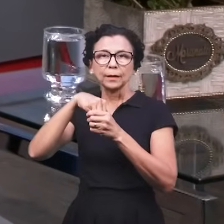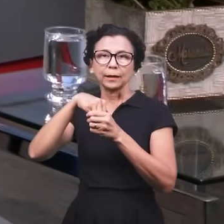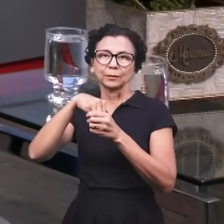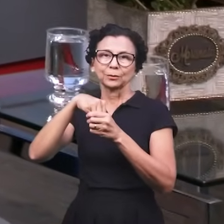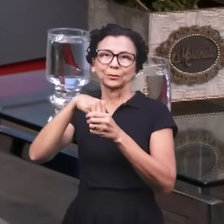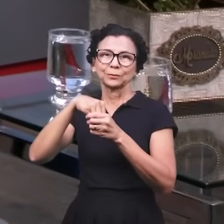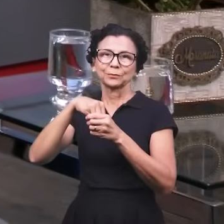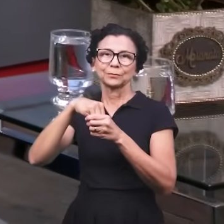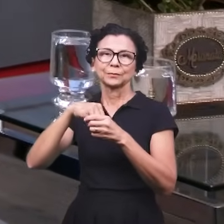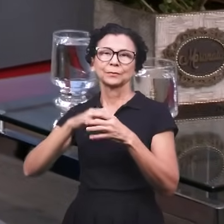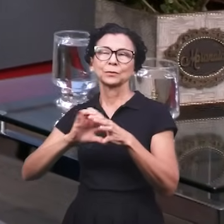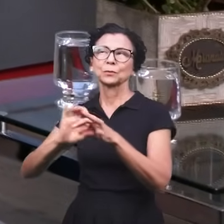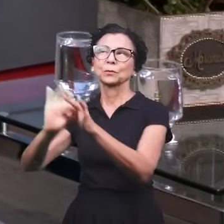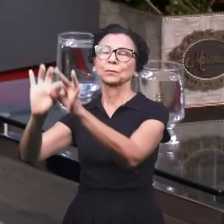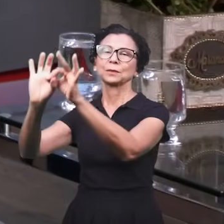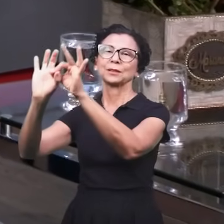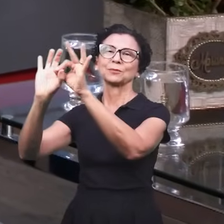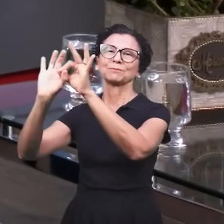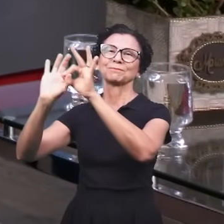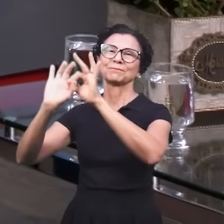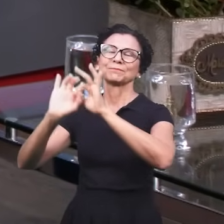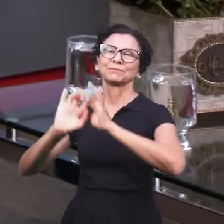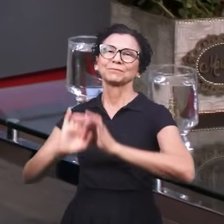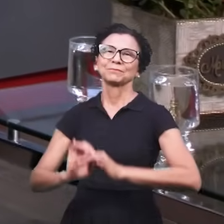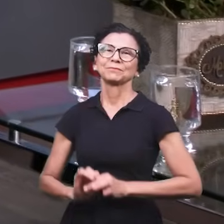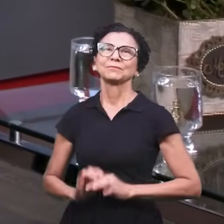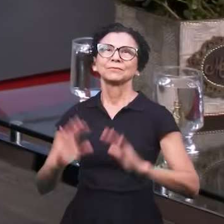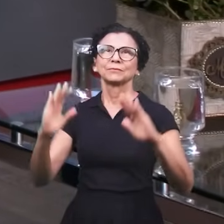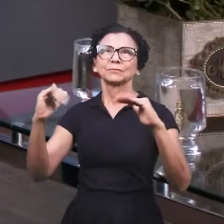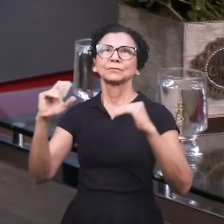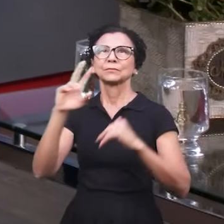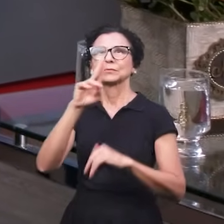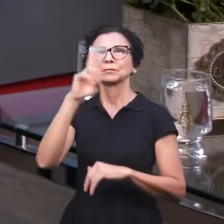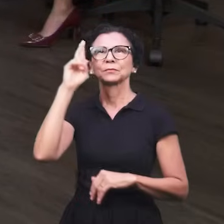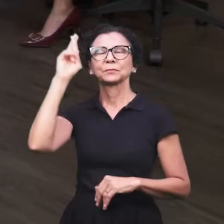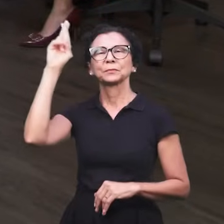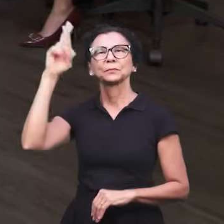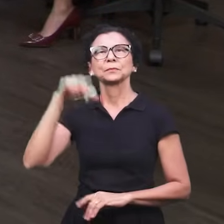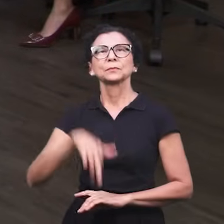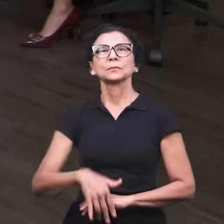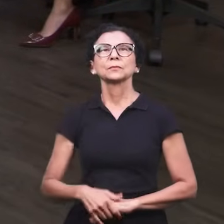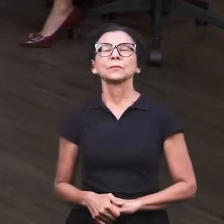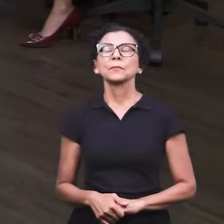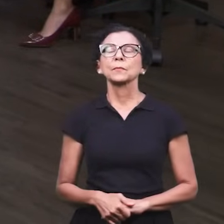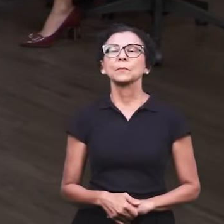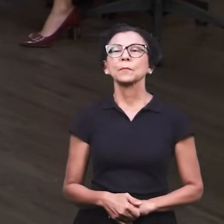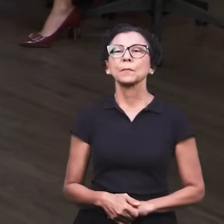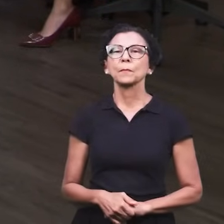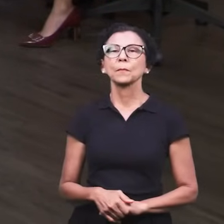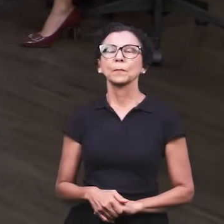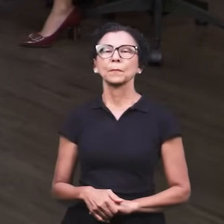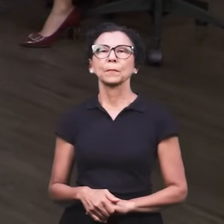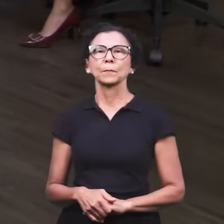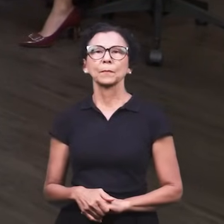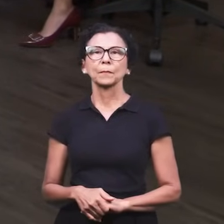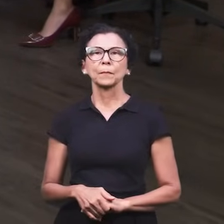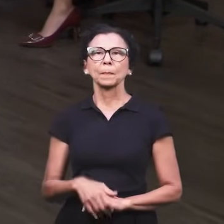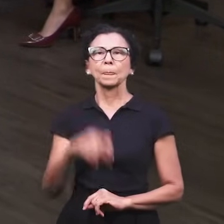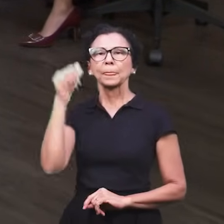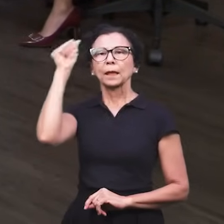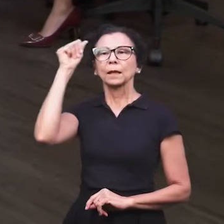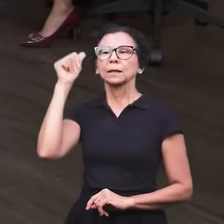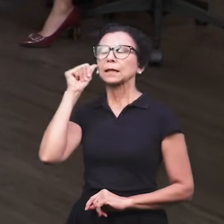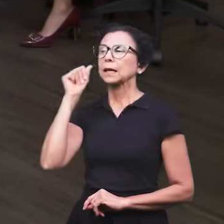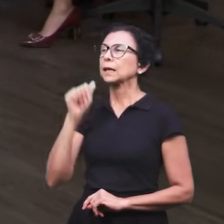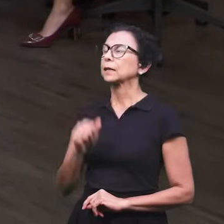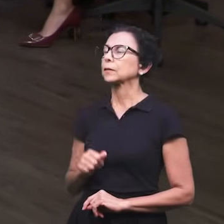comunhão e aí é como o Senhor nos guia. Bendito seja o nome do Senhor. Andréia, nós vamos passar agora